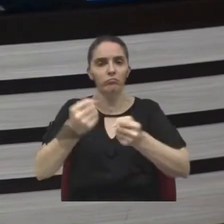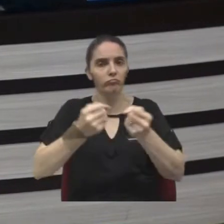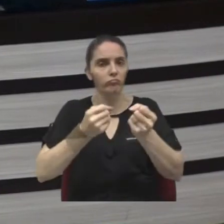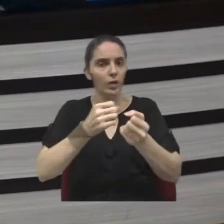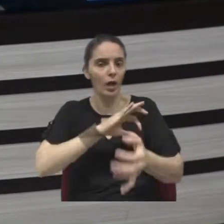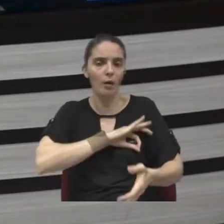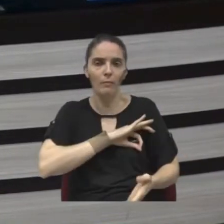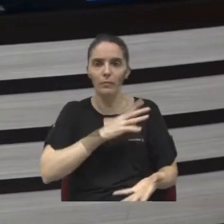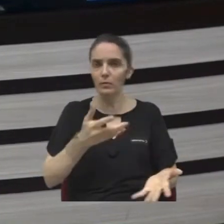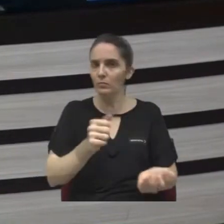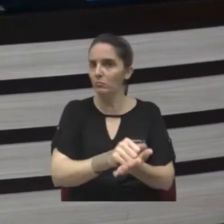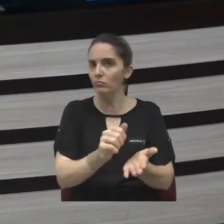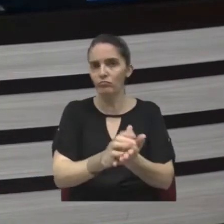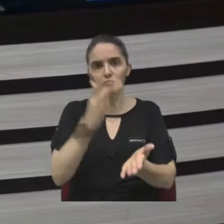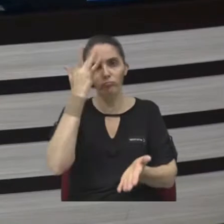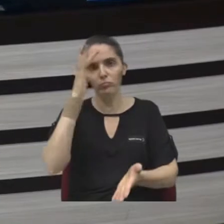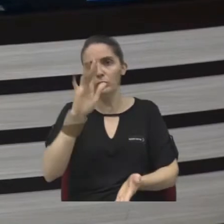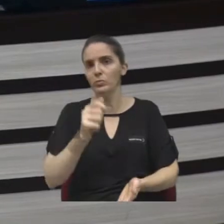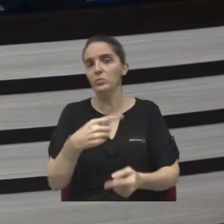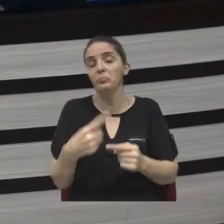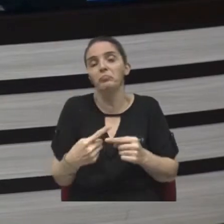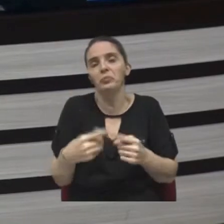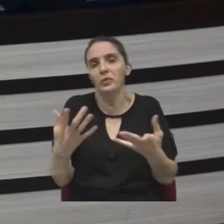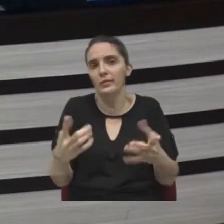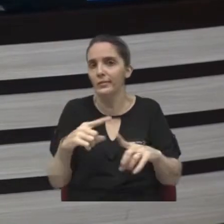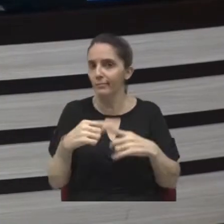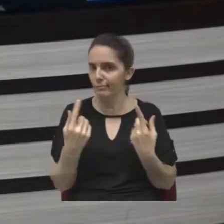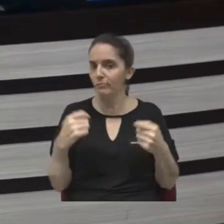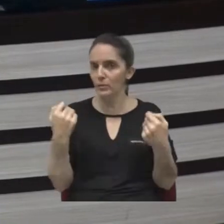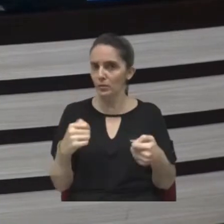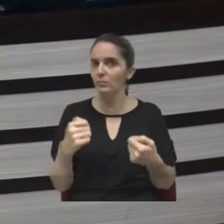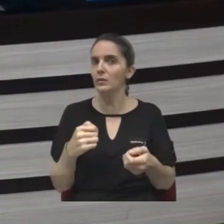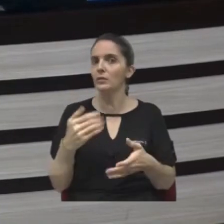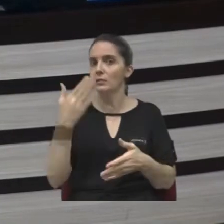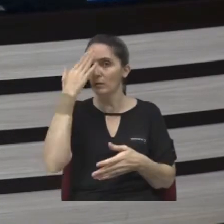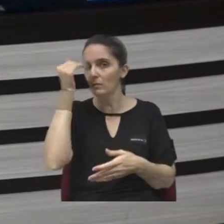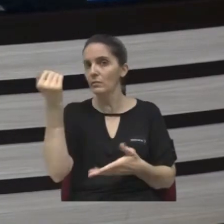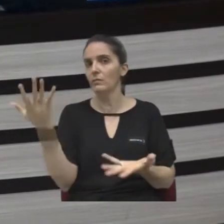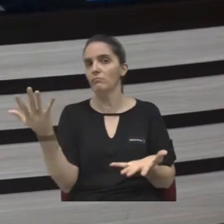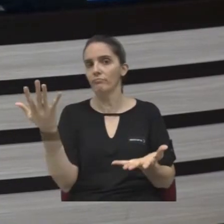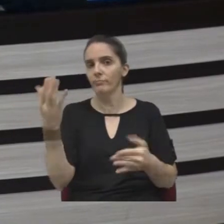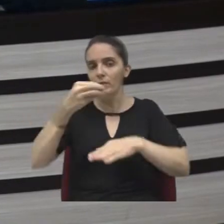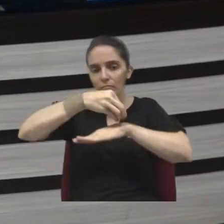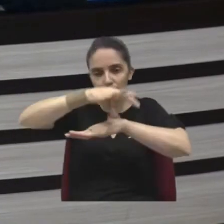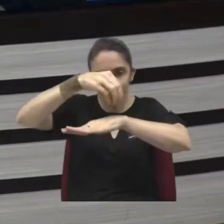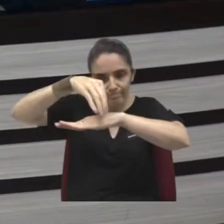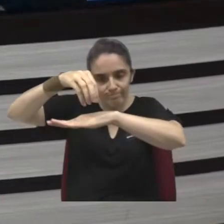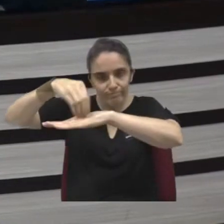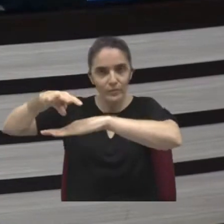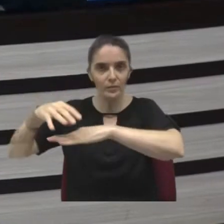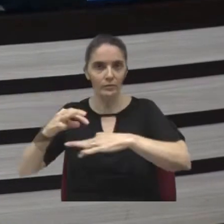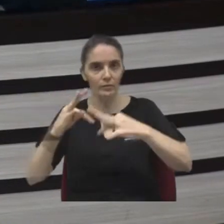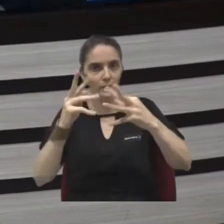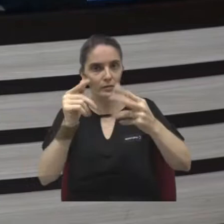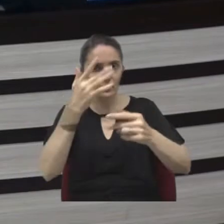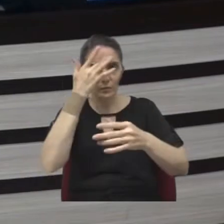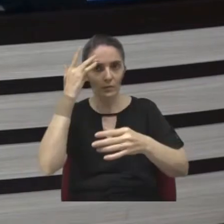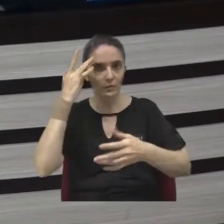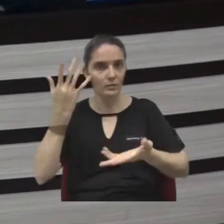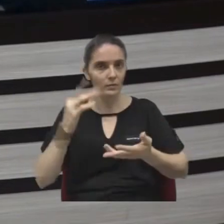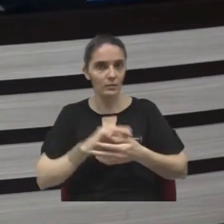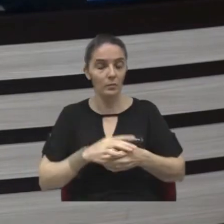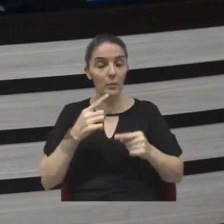motivo, mas nós precisamos tomar essa informação para passar para o munícipe que você sair do anel viário e pegar